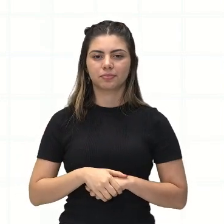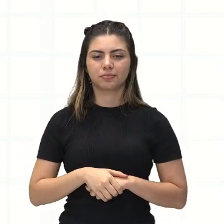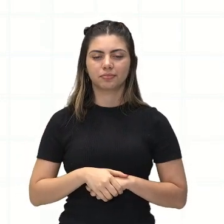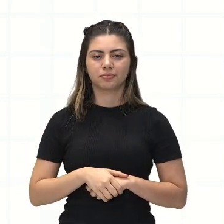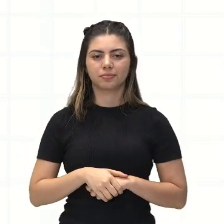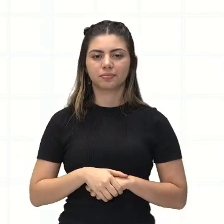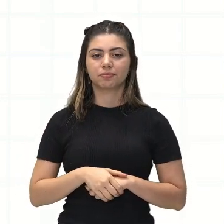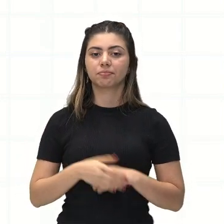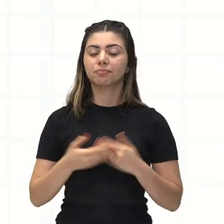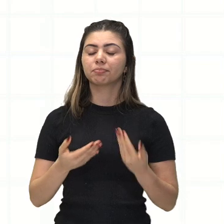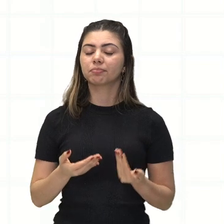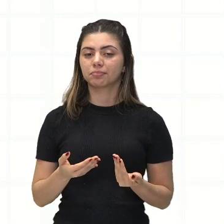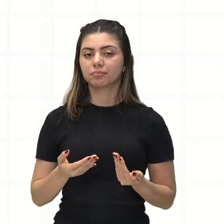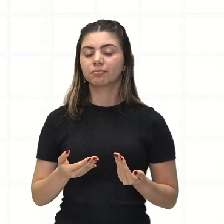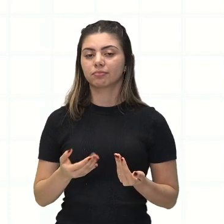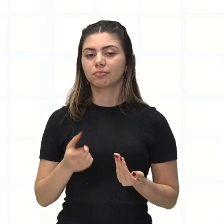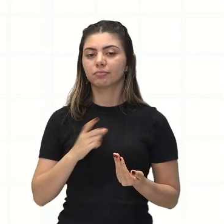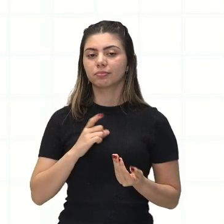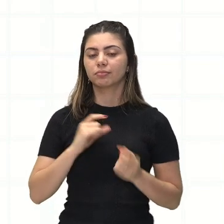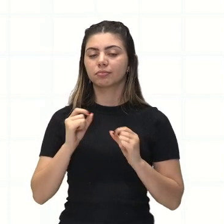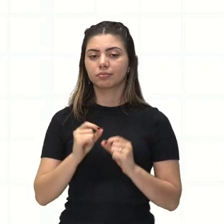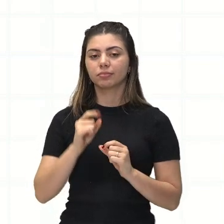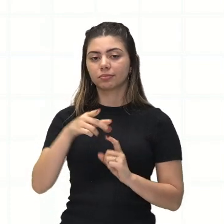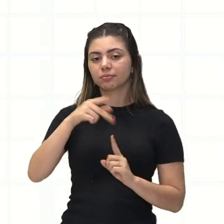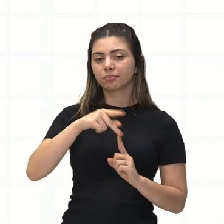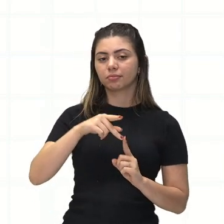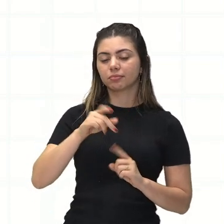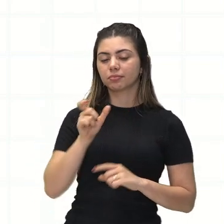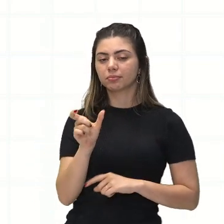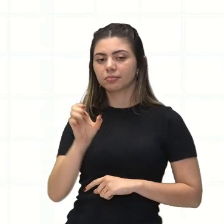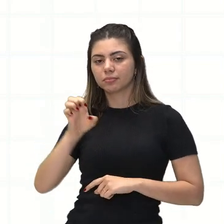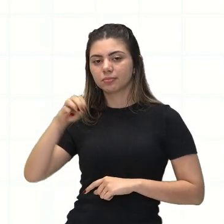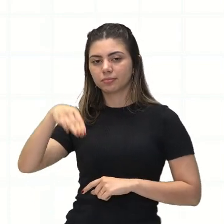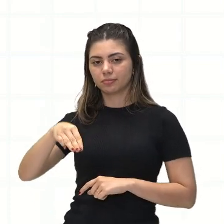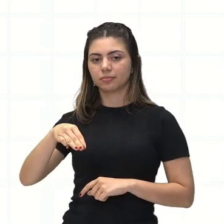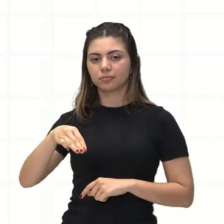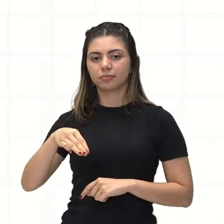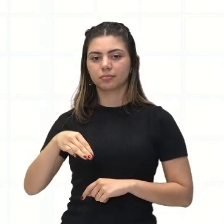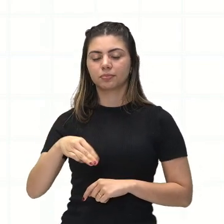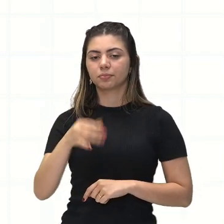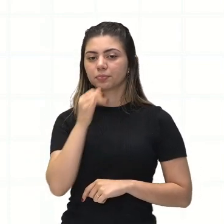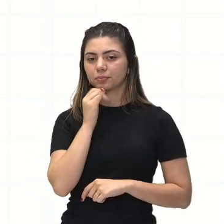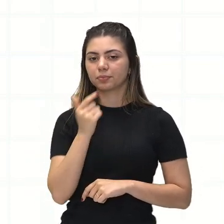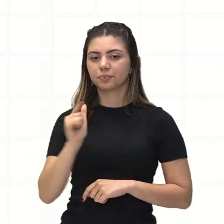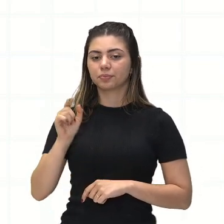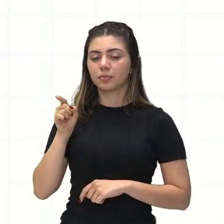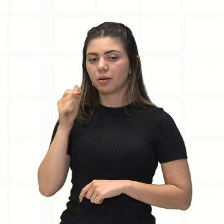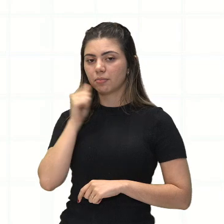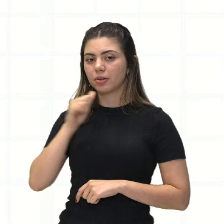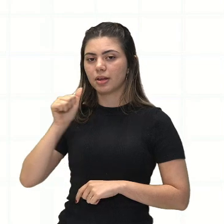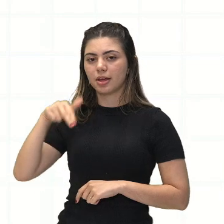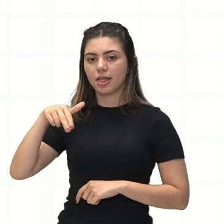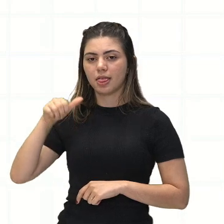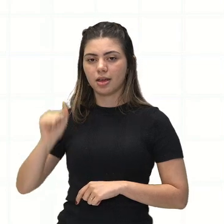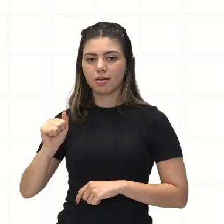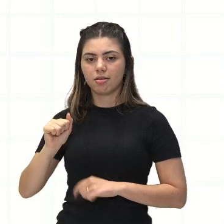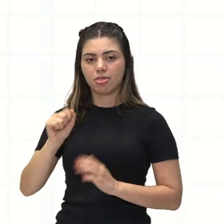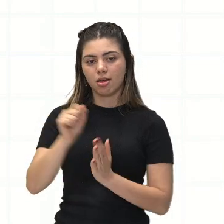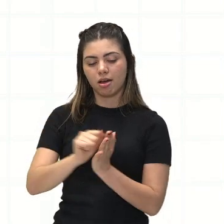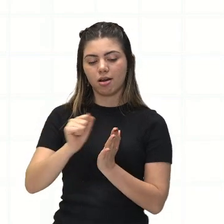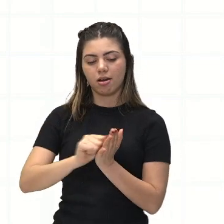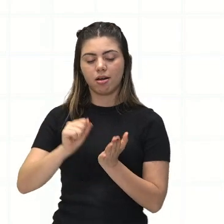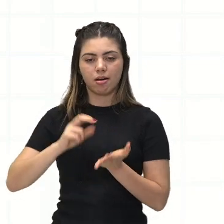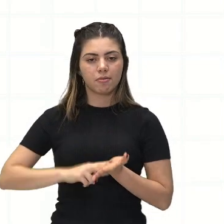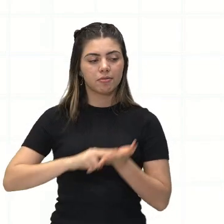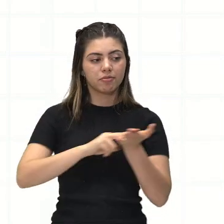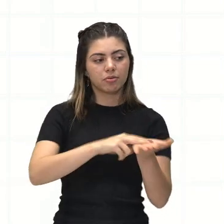Com o complemento, com a preposição em, aqui eu tenho Ana enviou uma carta à sua amiga. Então,